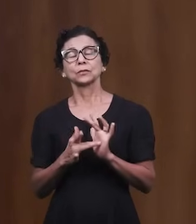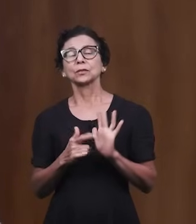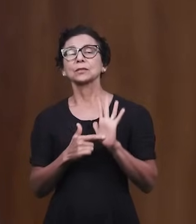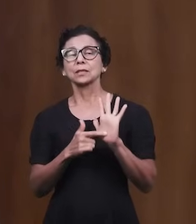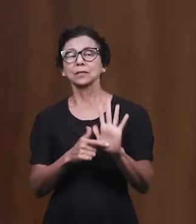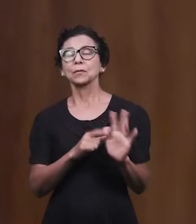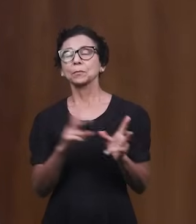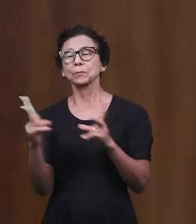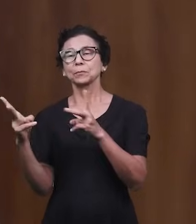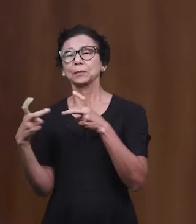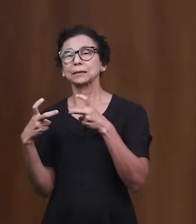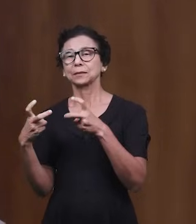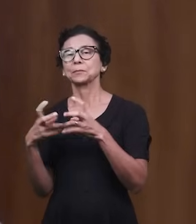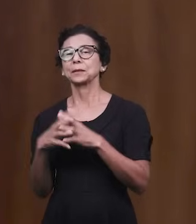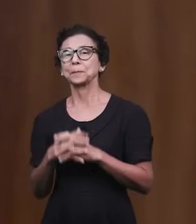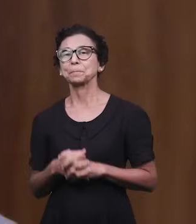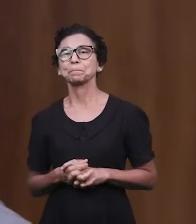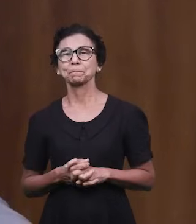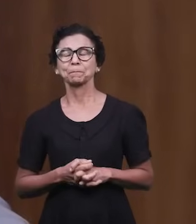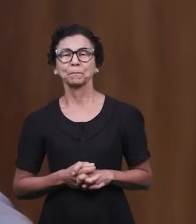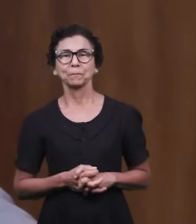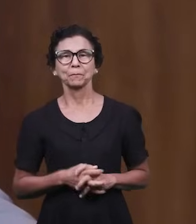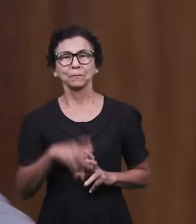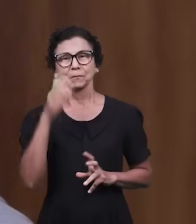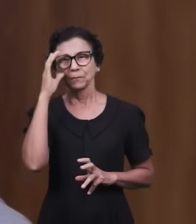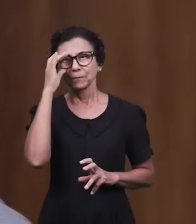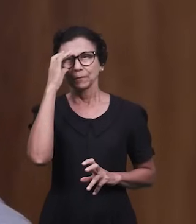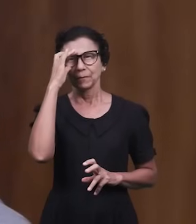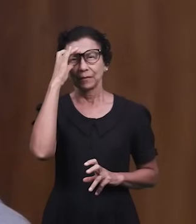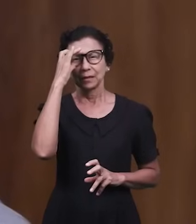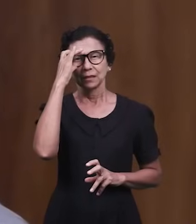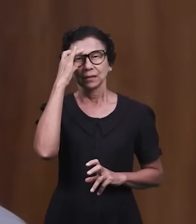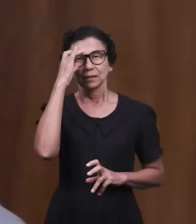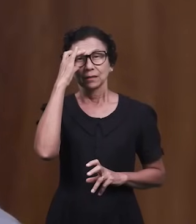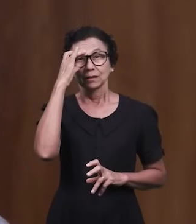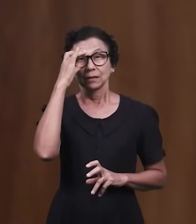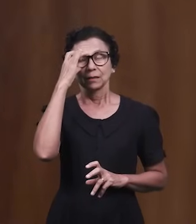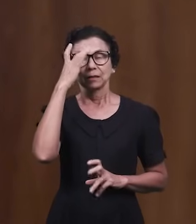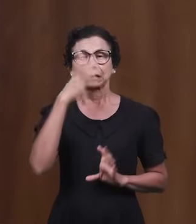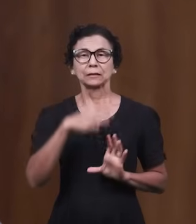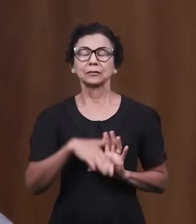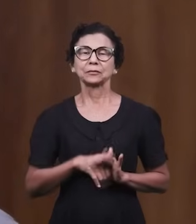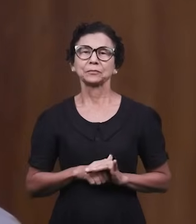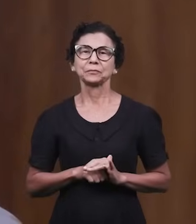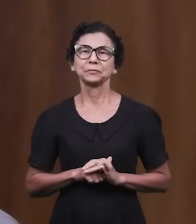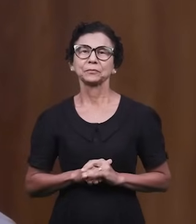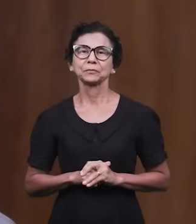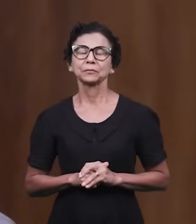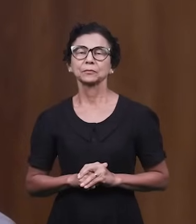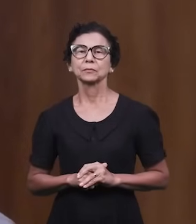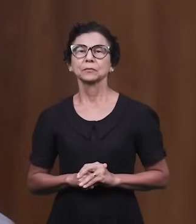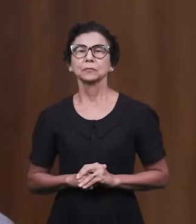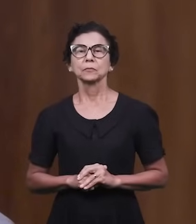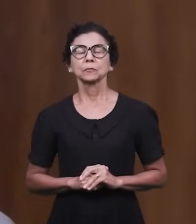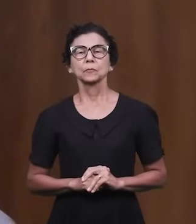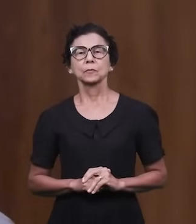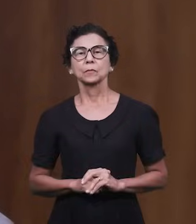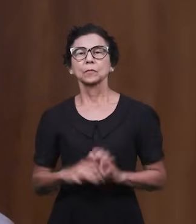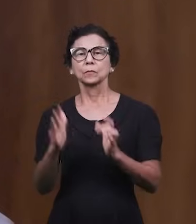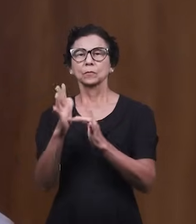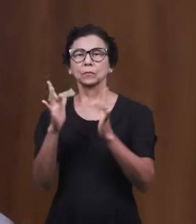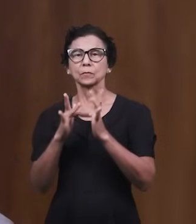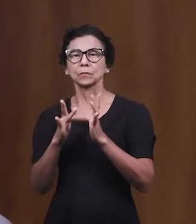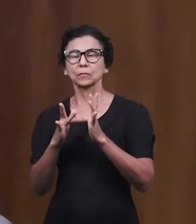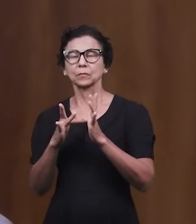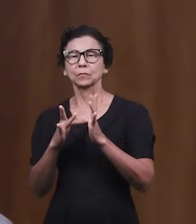desse rei está próxima. E quando esse rei chegar, essa palavra vai se cumprir. E existe um povo